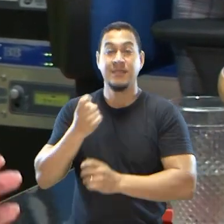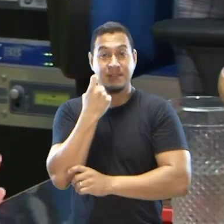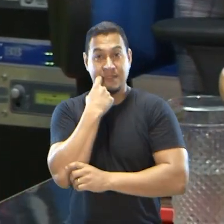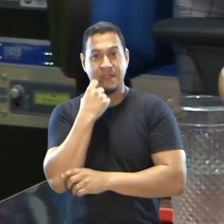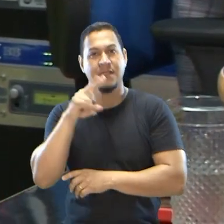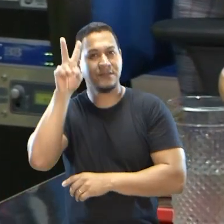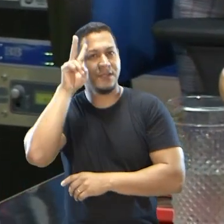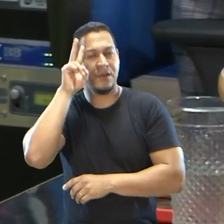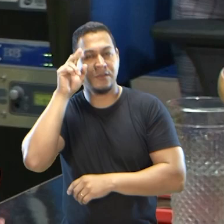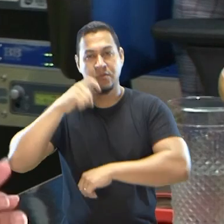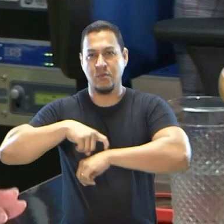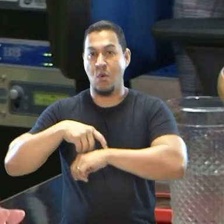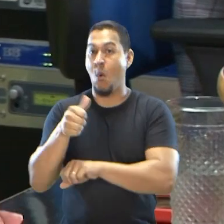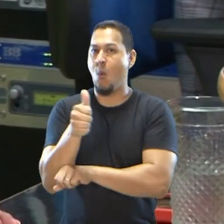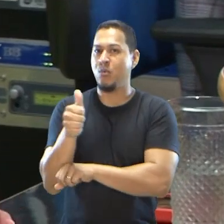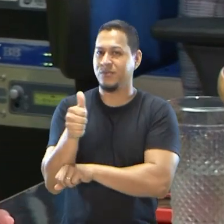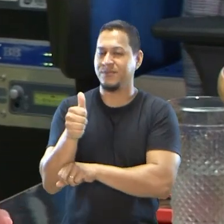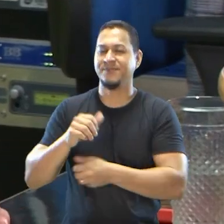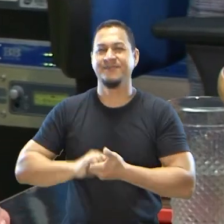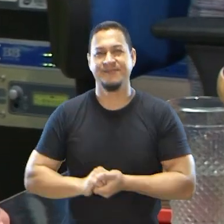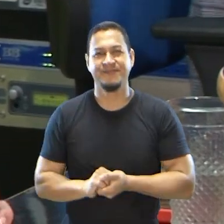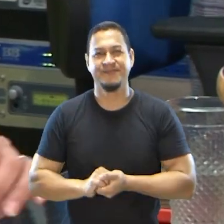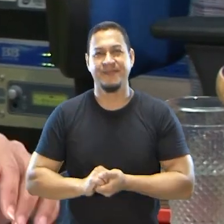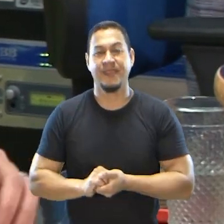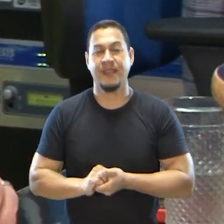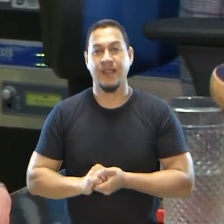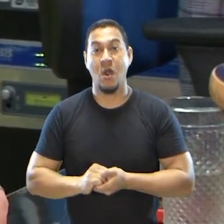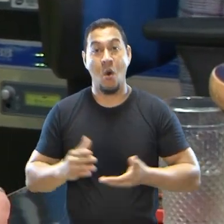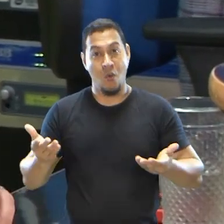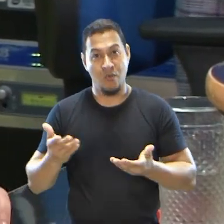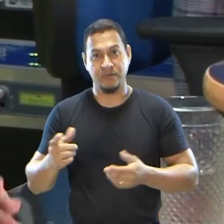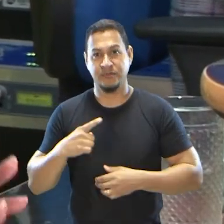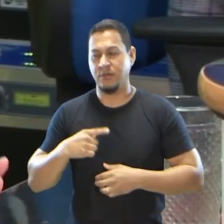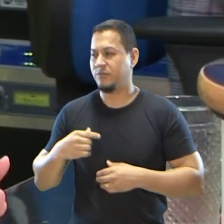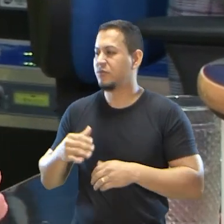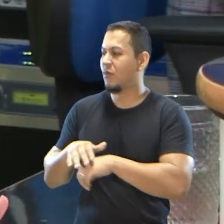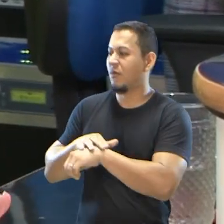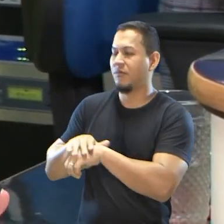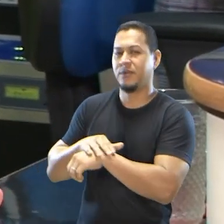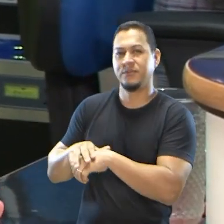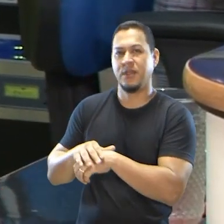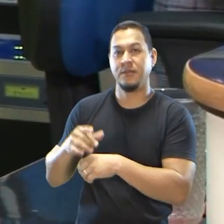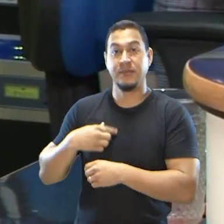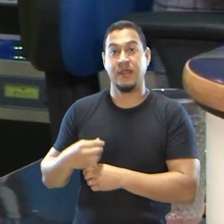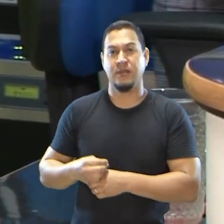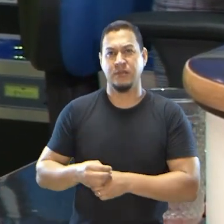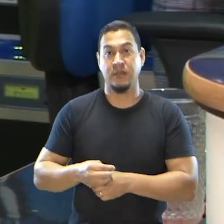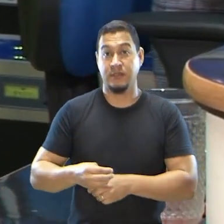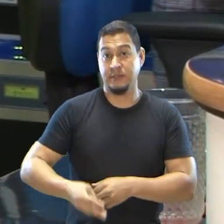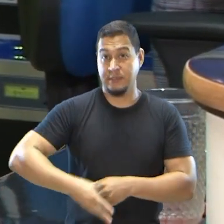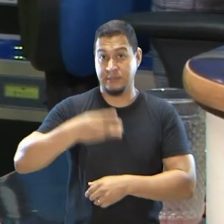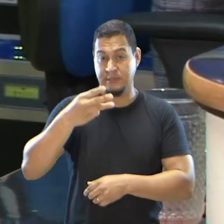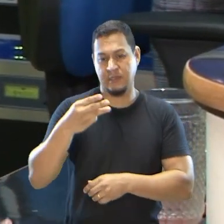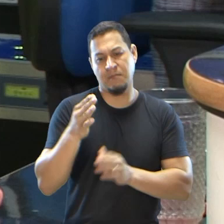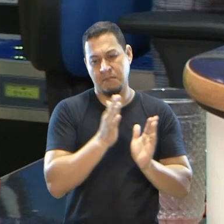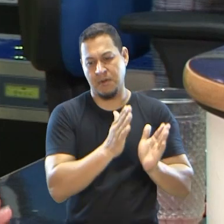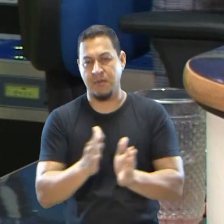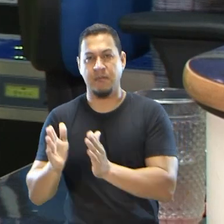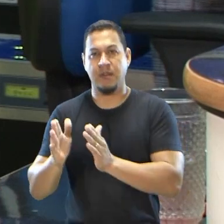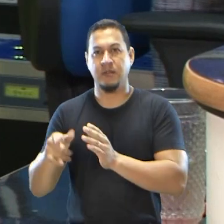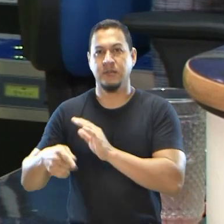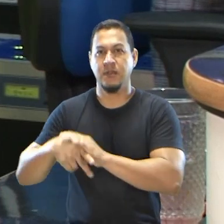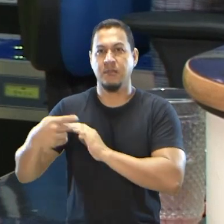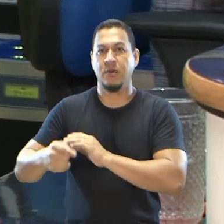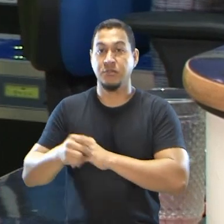às sextas e segundas, às 11 horas da manhã. Hoje nós vamos conversar sobre a terceira jornada anual do